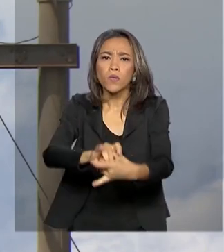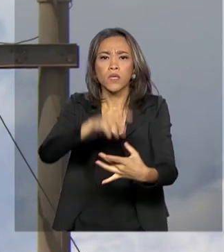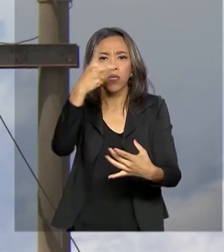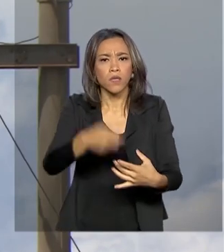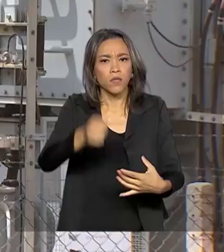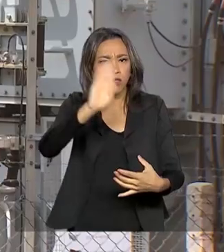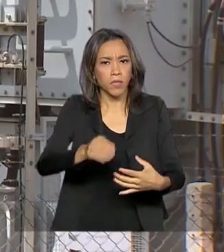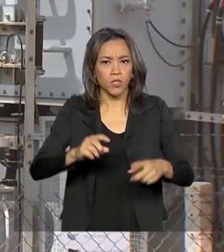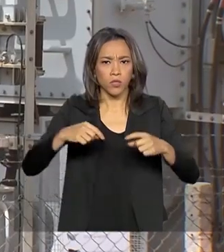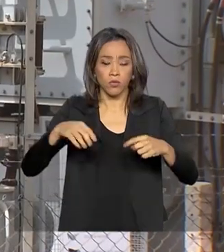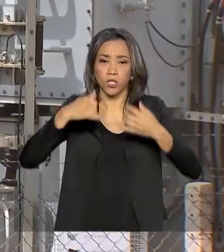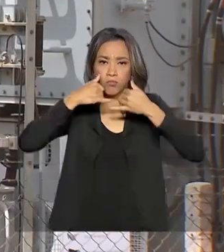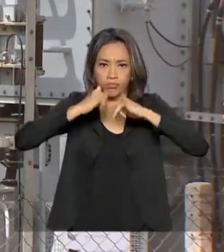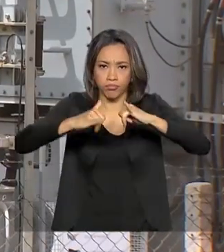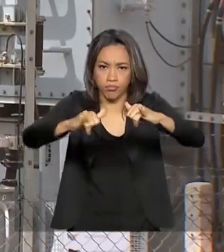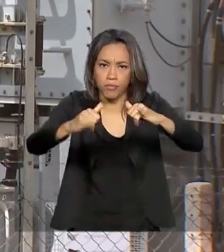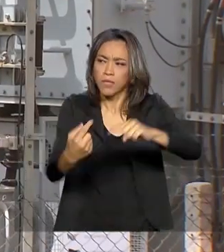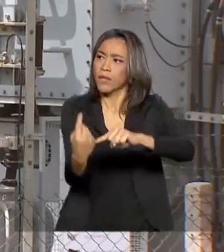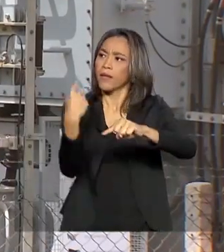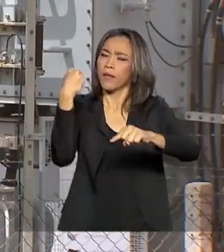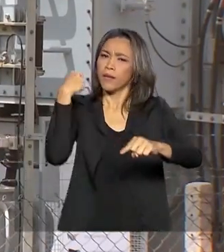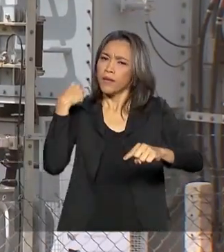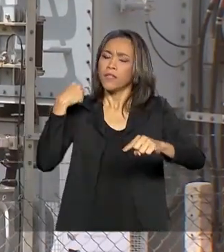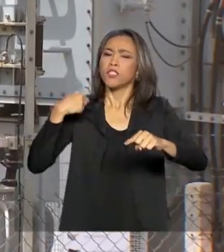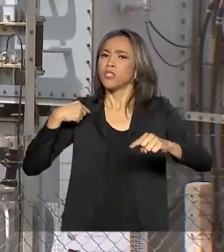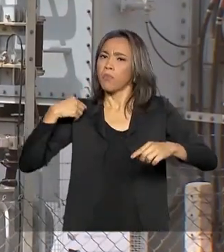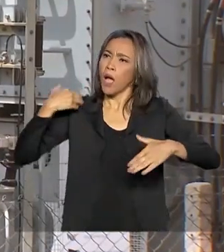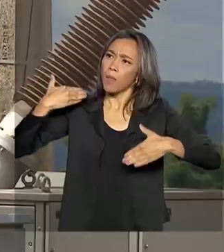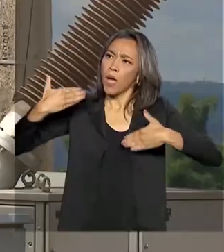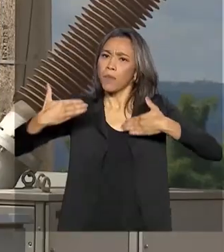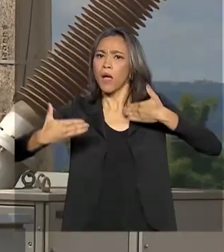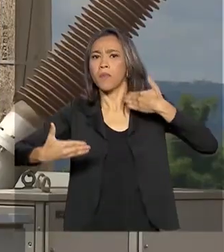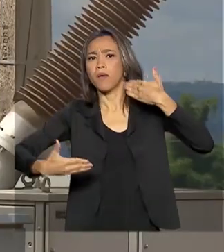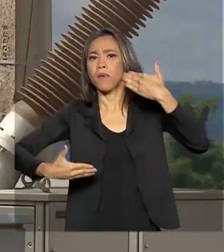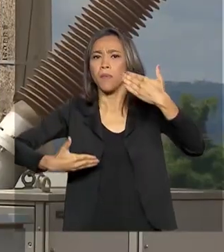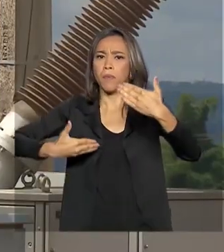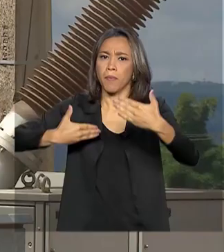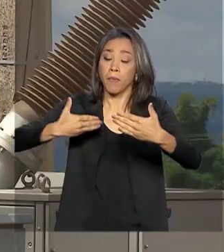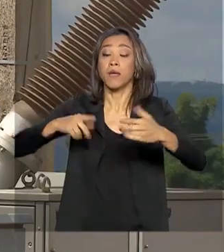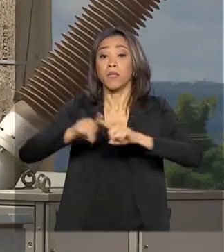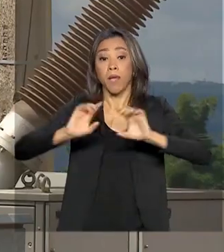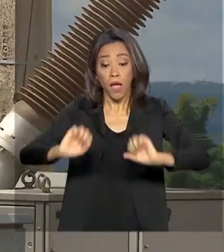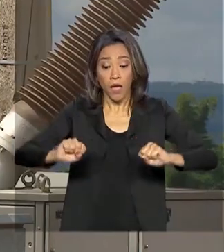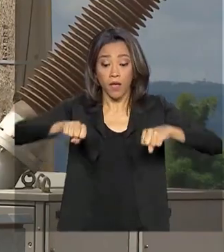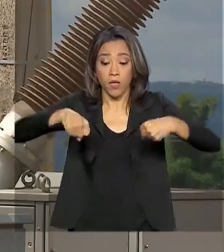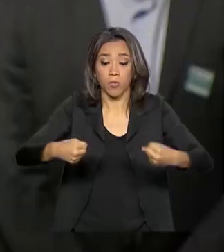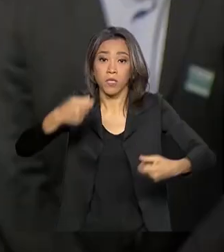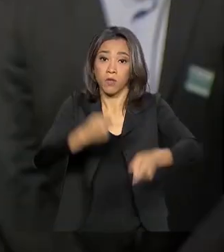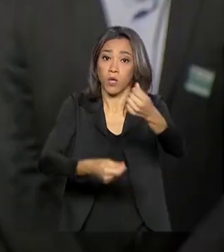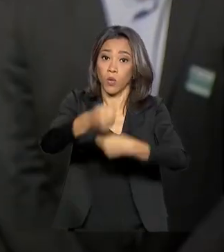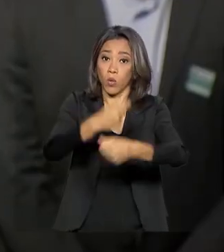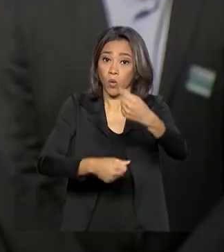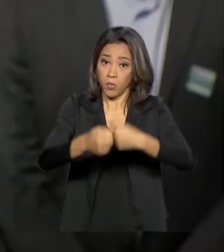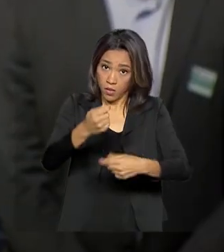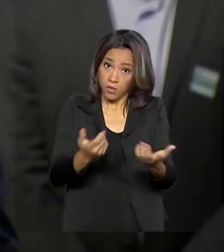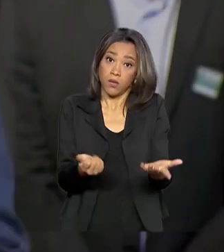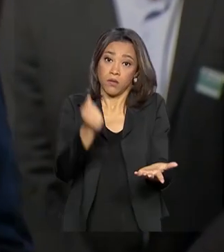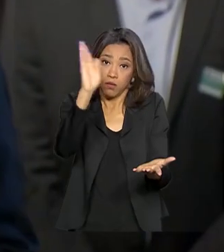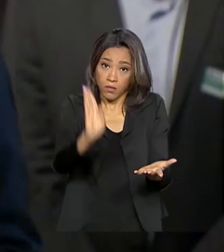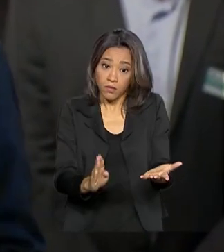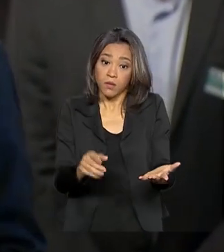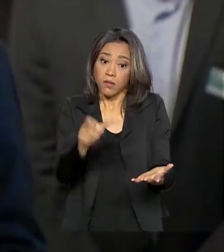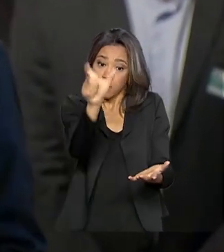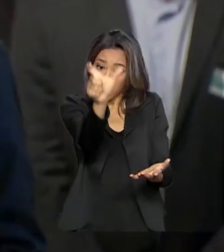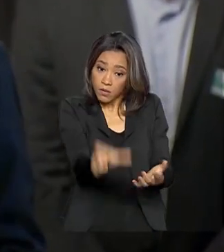leva em consideração desde a evolução da população brasileira até a recuperação da economia do país. O ministro Bento